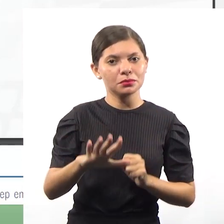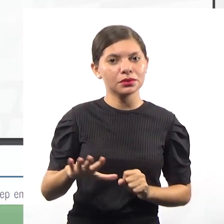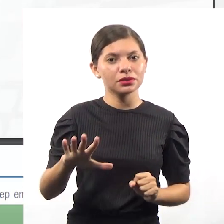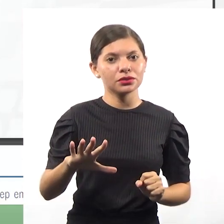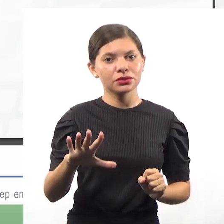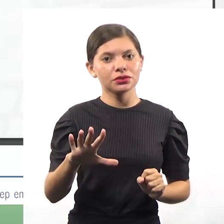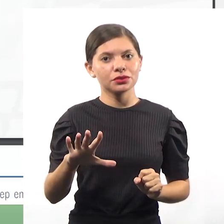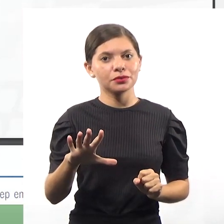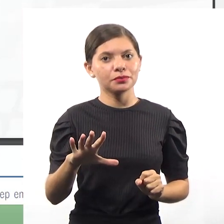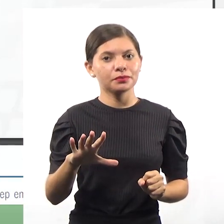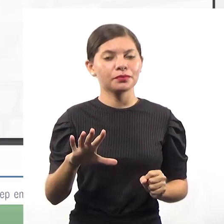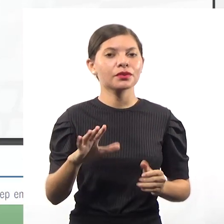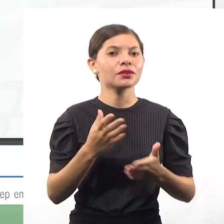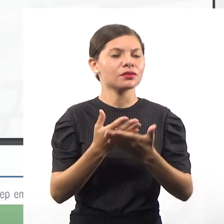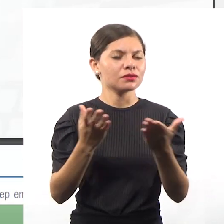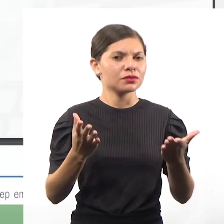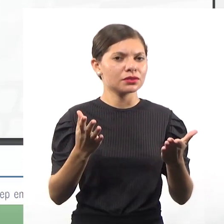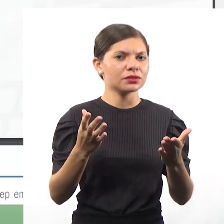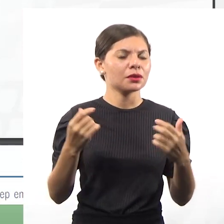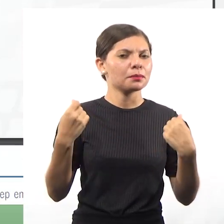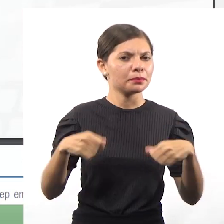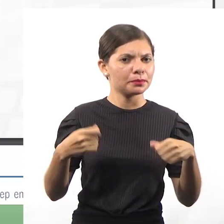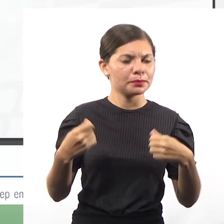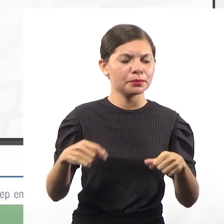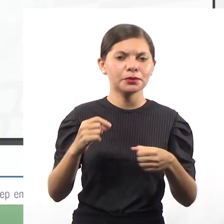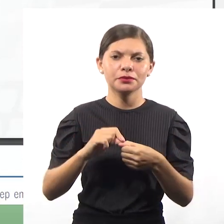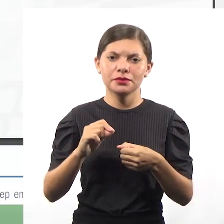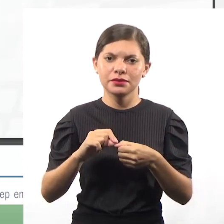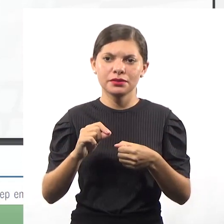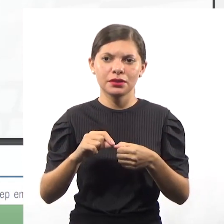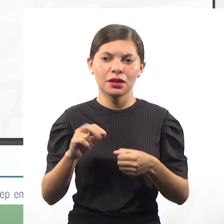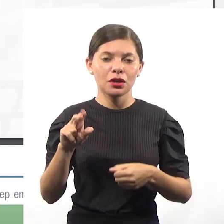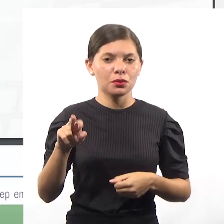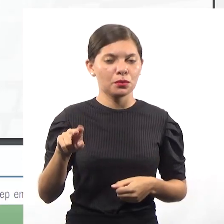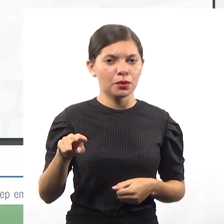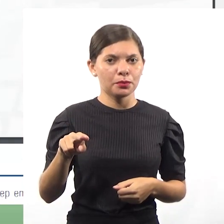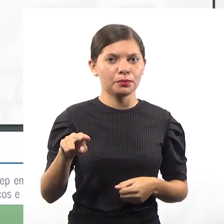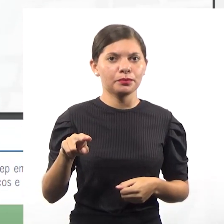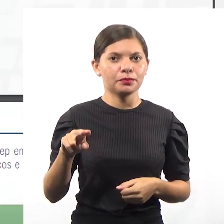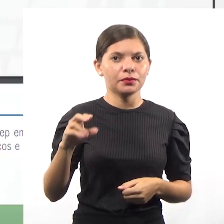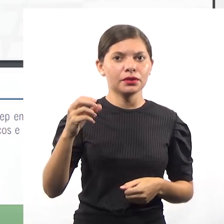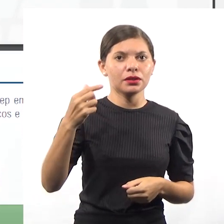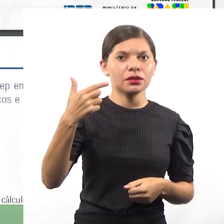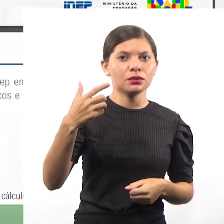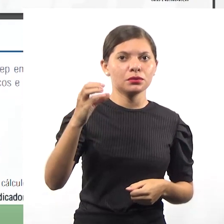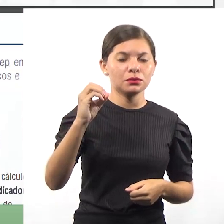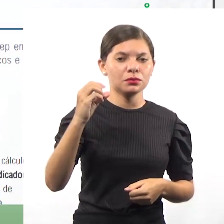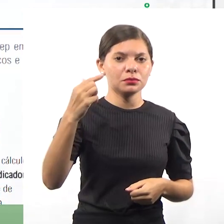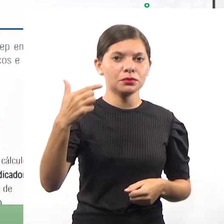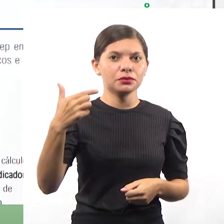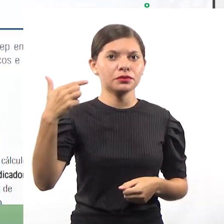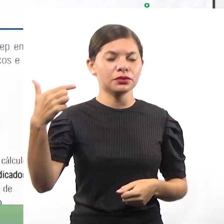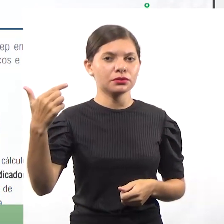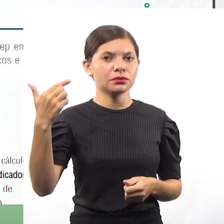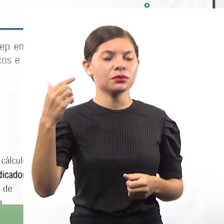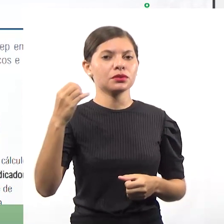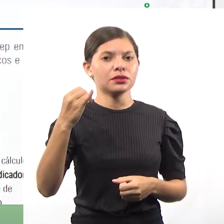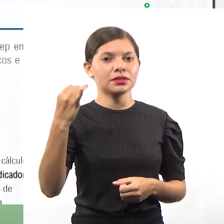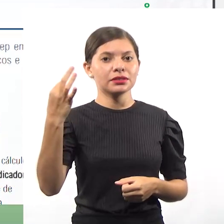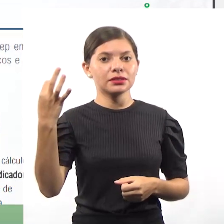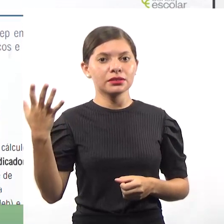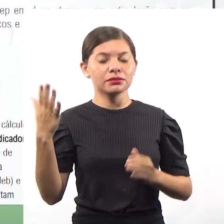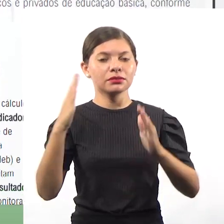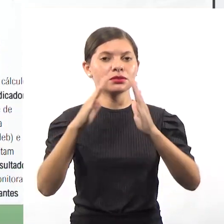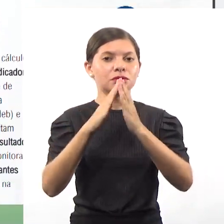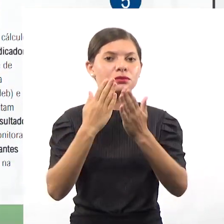mesmas interações que estou estabelecendo aqui. O último censo escolar, que é o censo de 2022, com